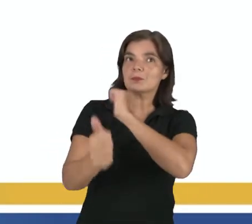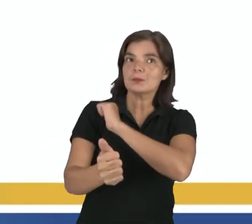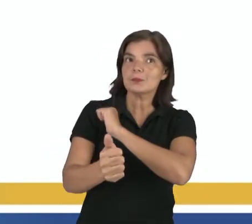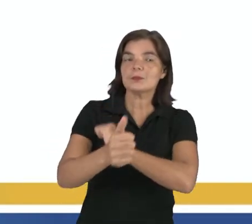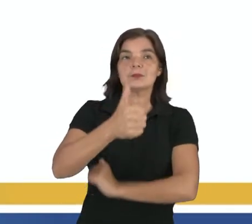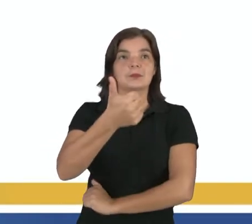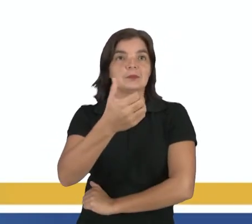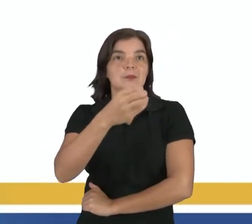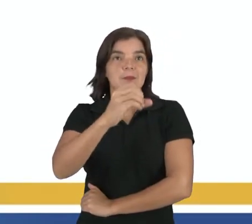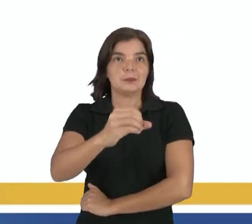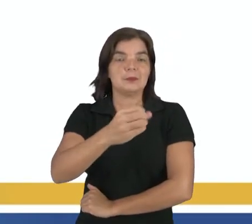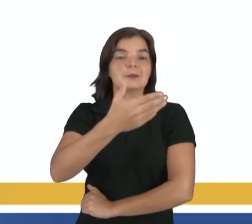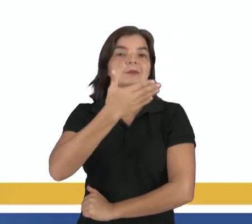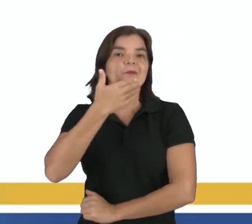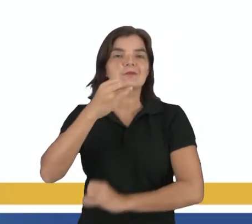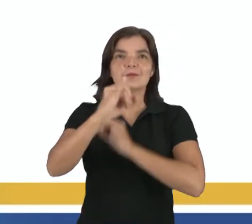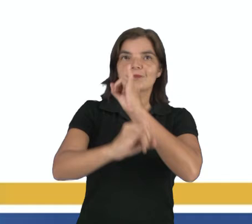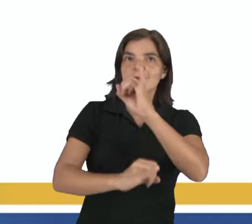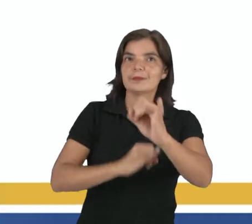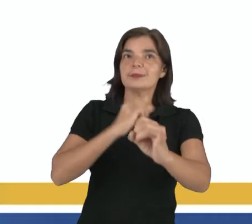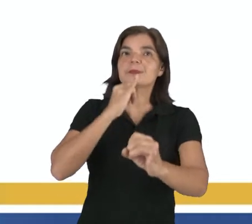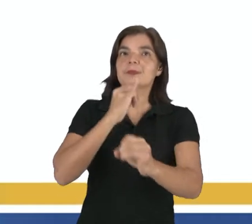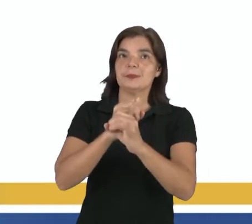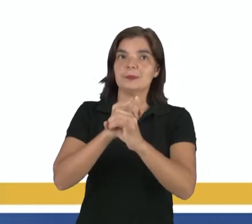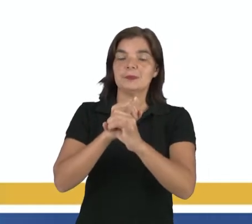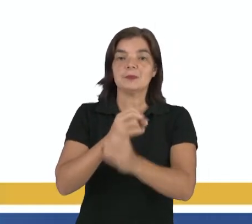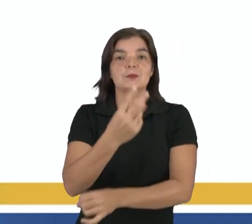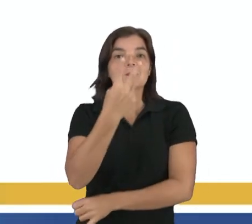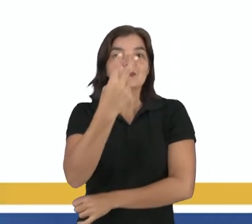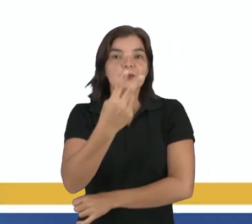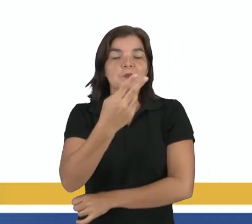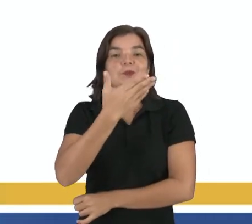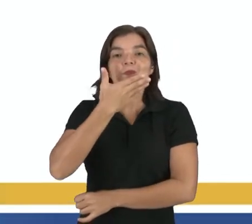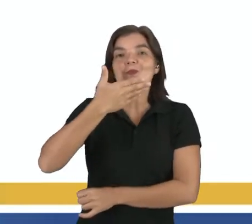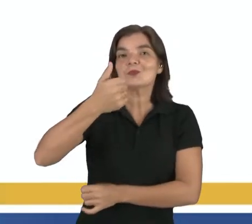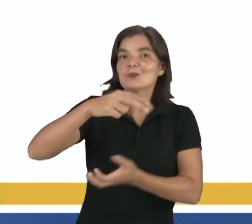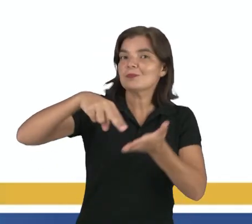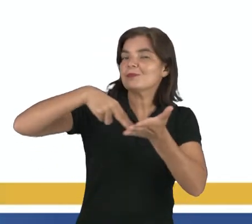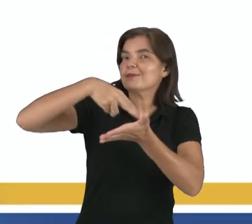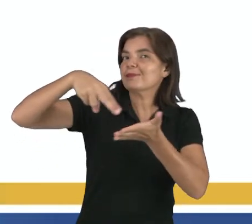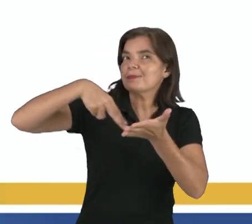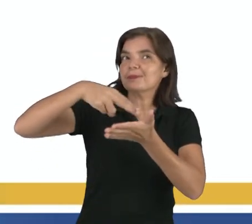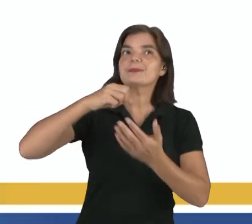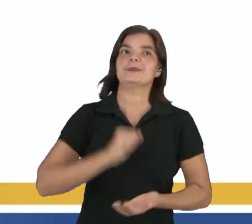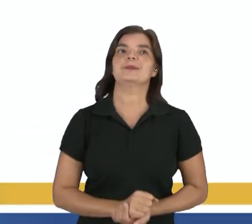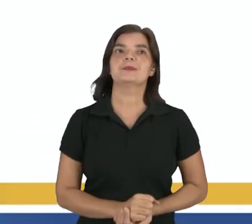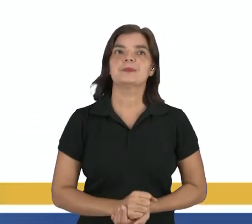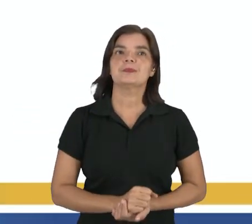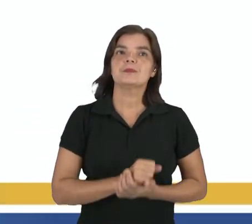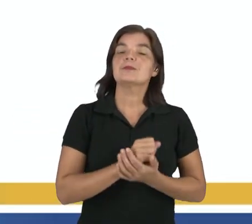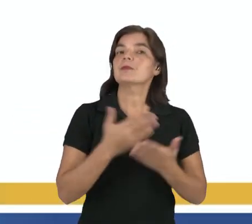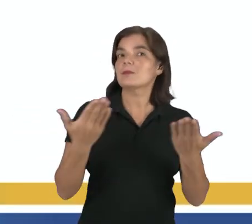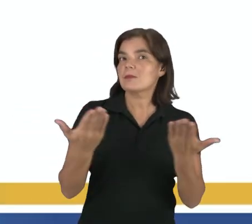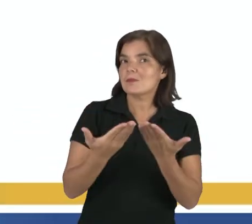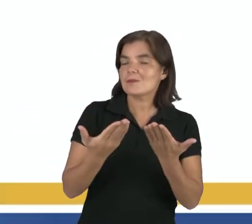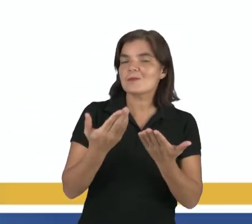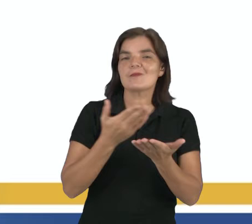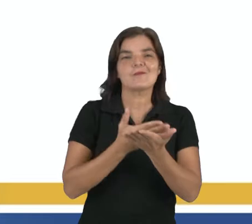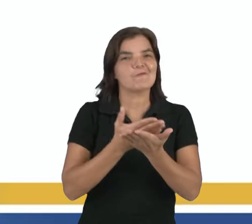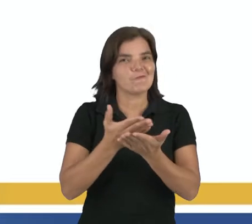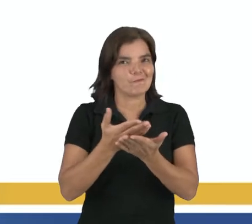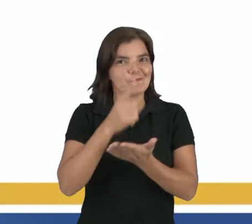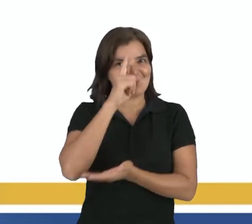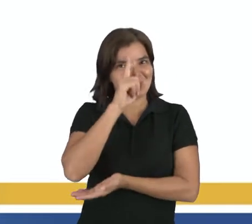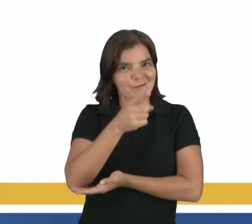preferem praticar esporte, 10 preferem navegar na internet e 2 preferem dançar. Agora vem o